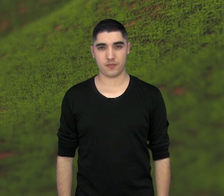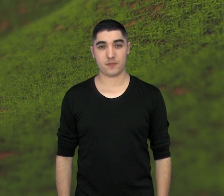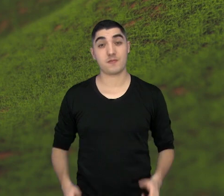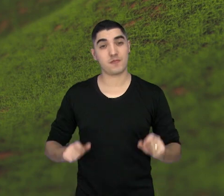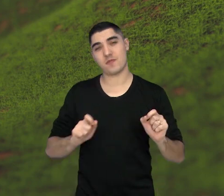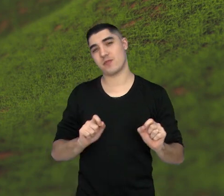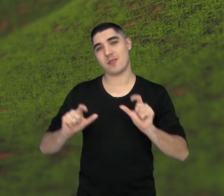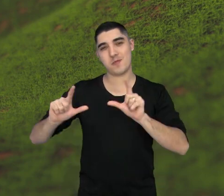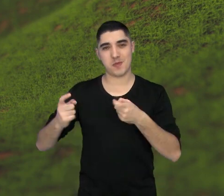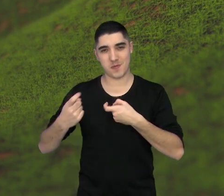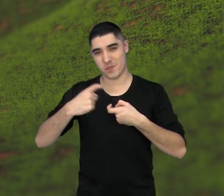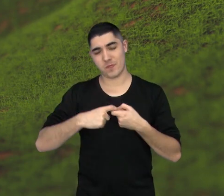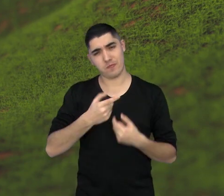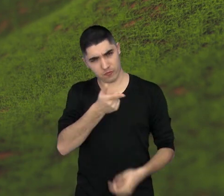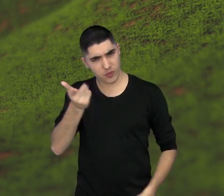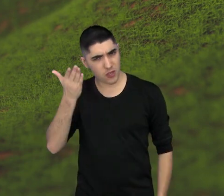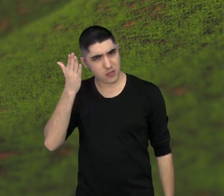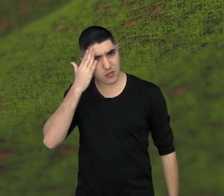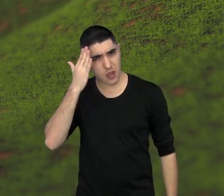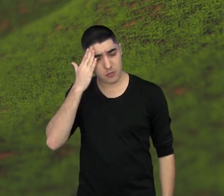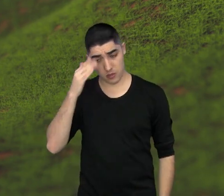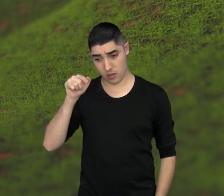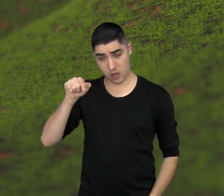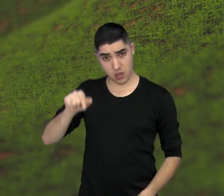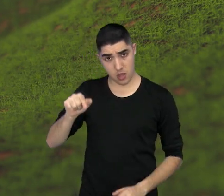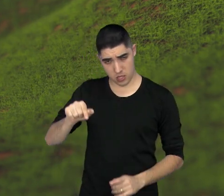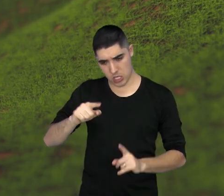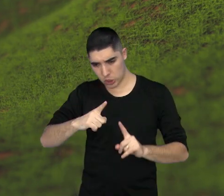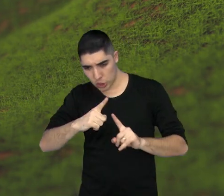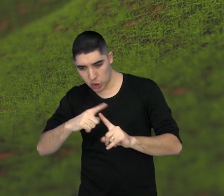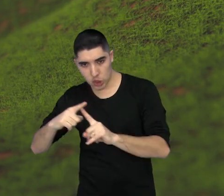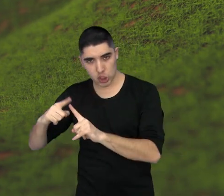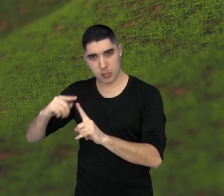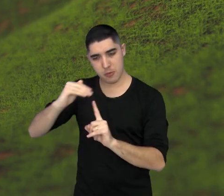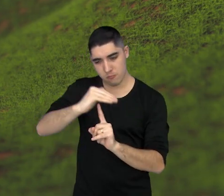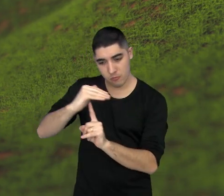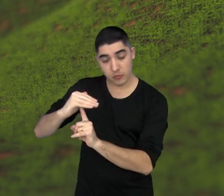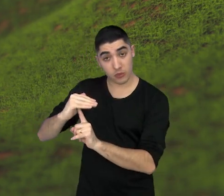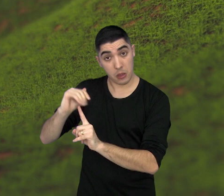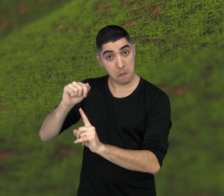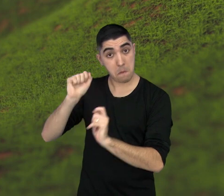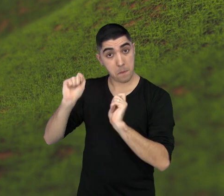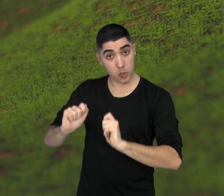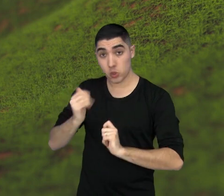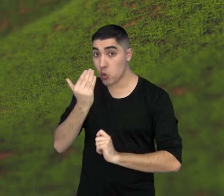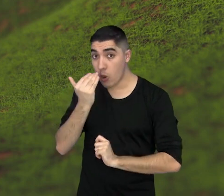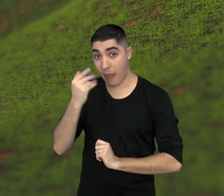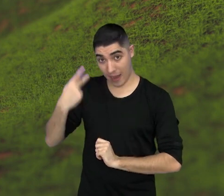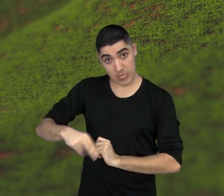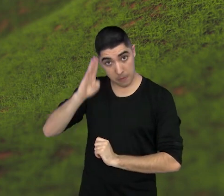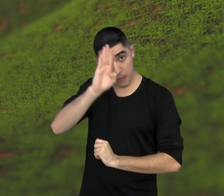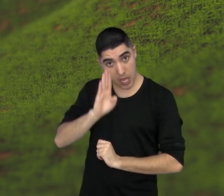Estamos de volta. Você sabia que as principais espécies de cogumelos comestíveis